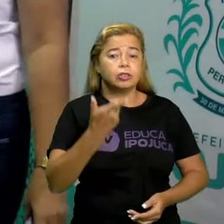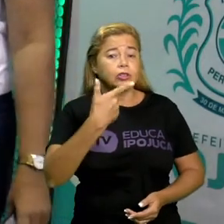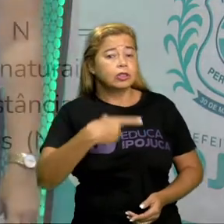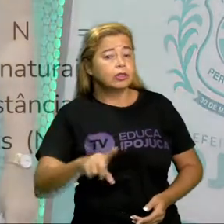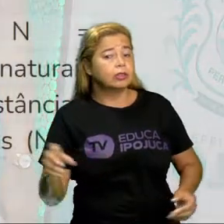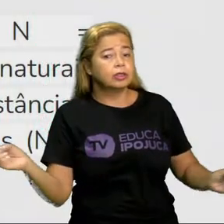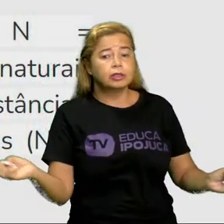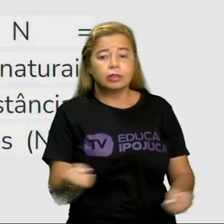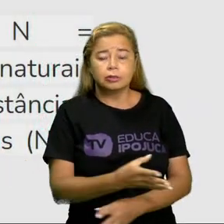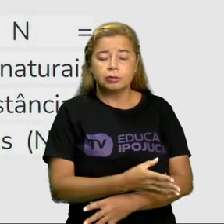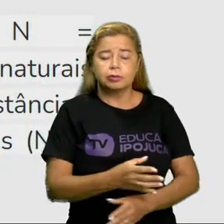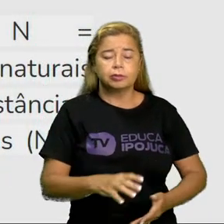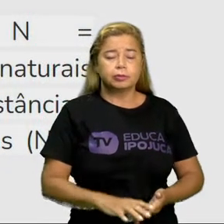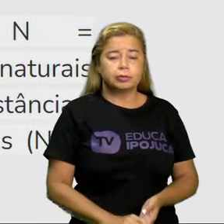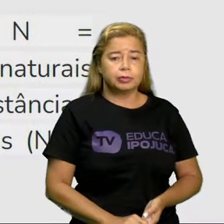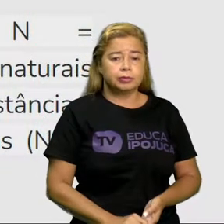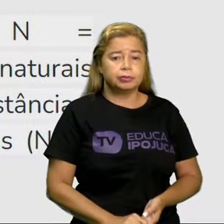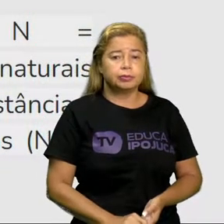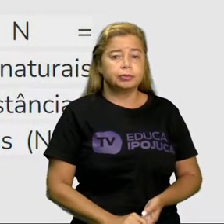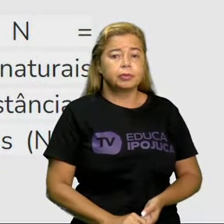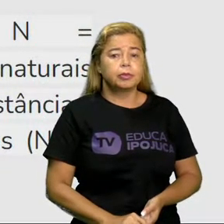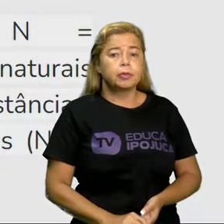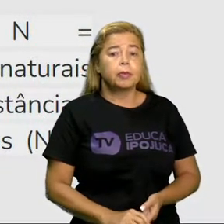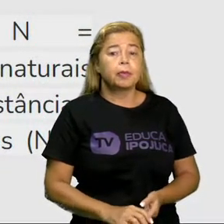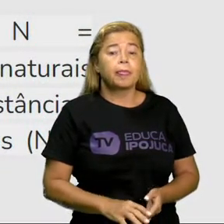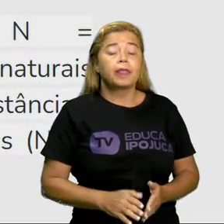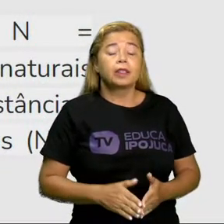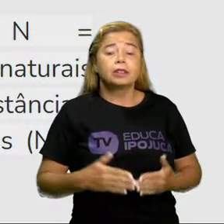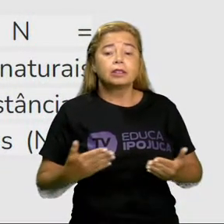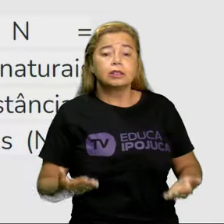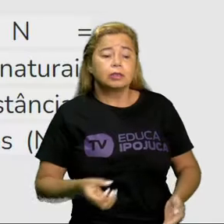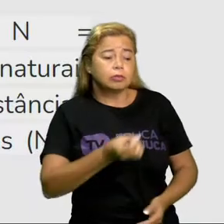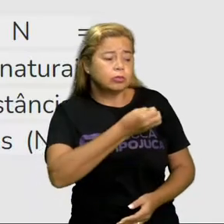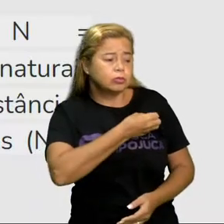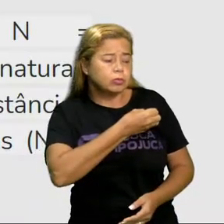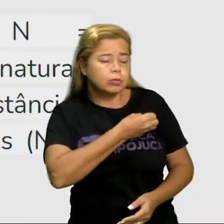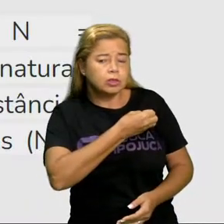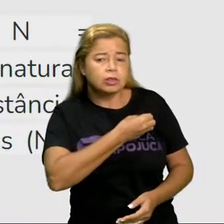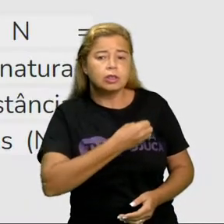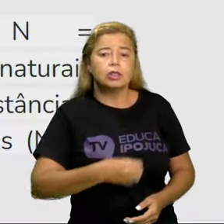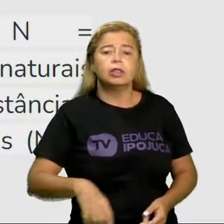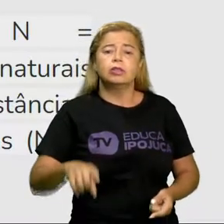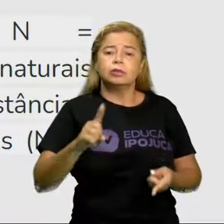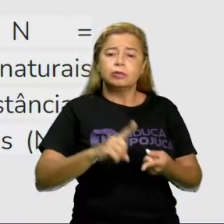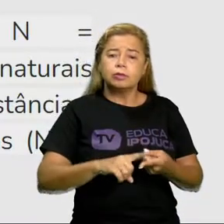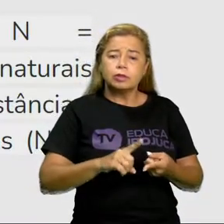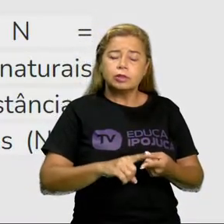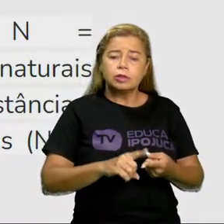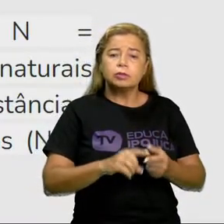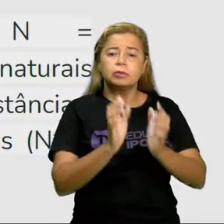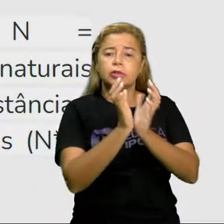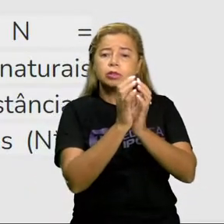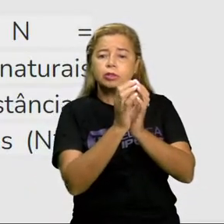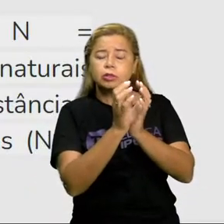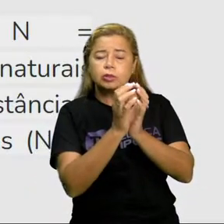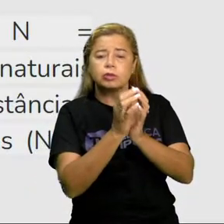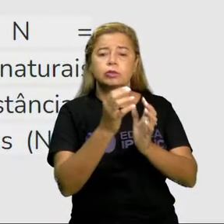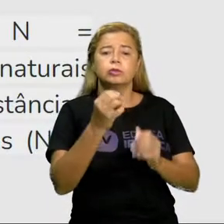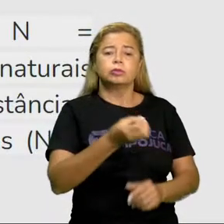só, o zero ele integra a classe dos naturais, porque é inteiro e não é